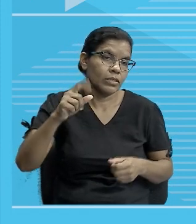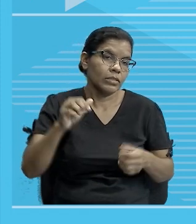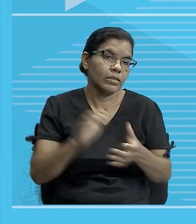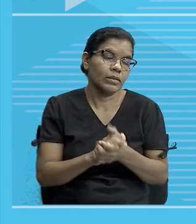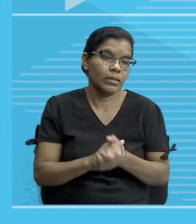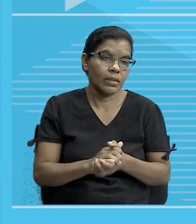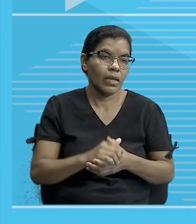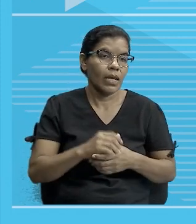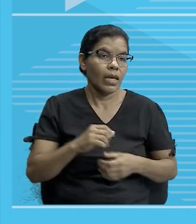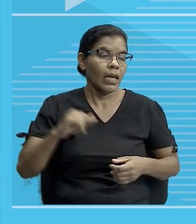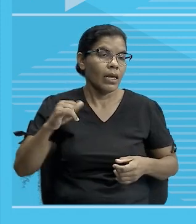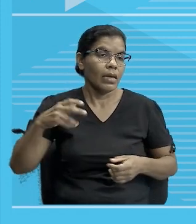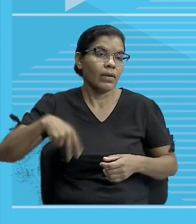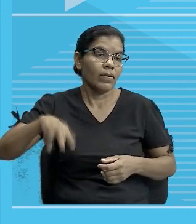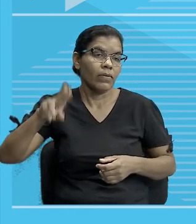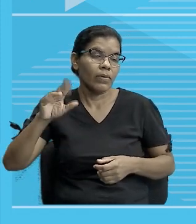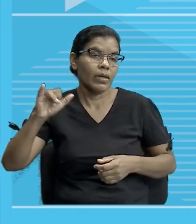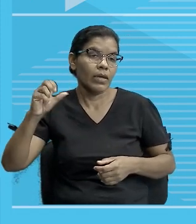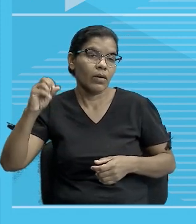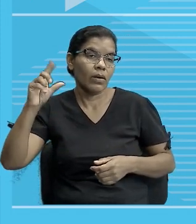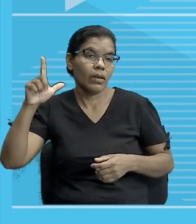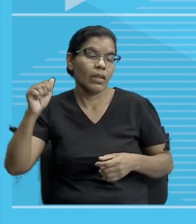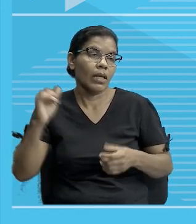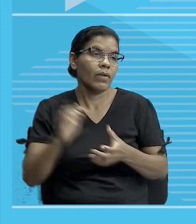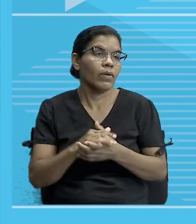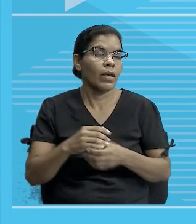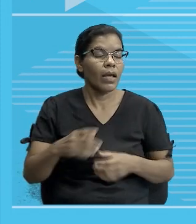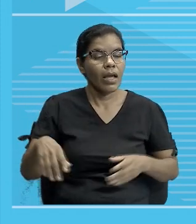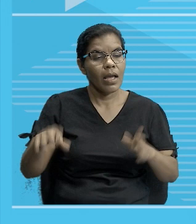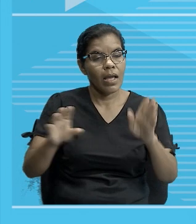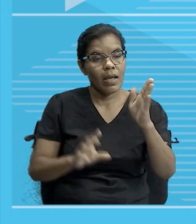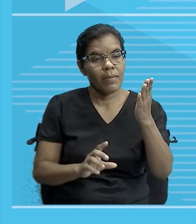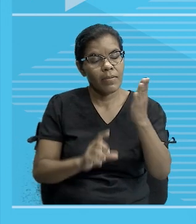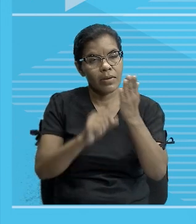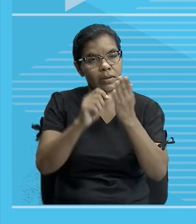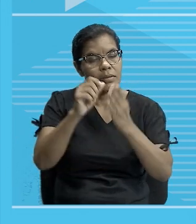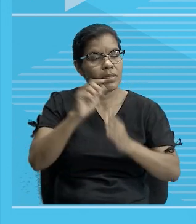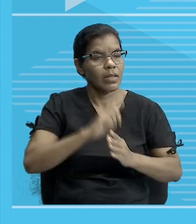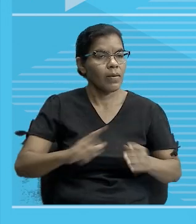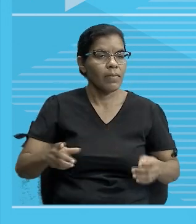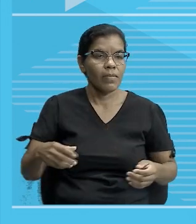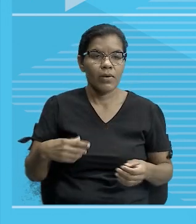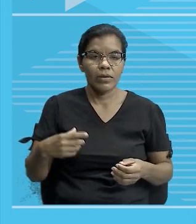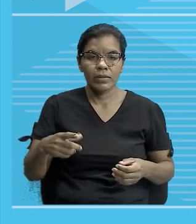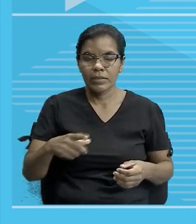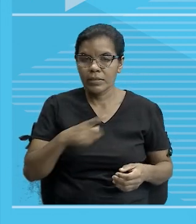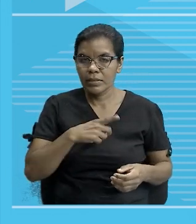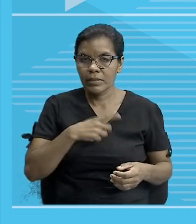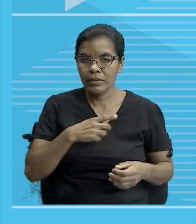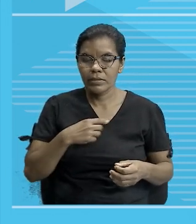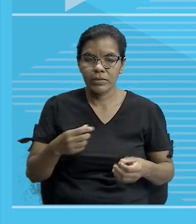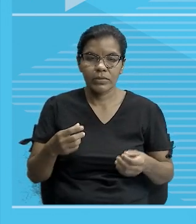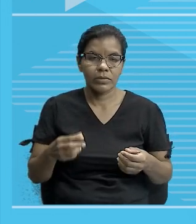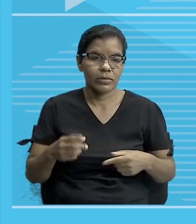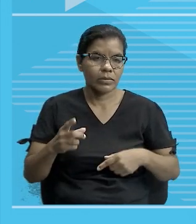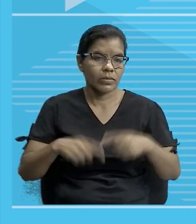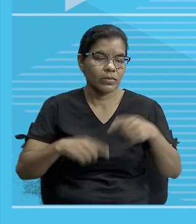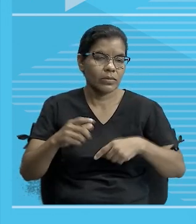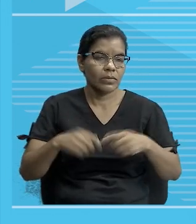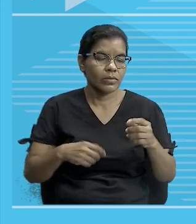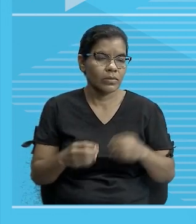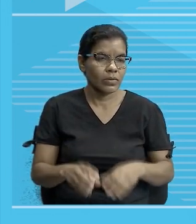governo pode inviolar. A burguesia não pode ter seus bens tocados nem pelo povo e nem pelo governo.